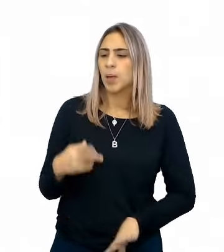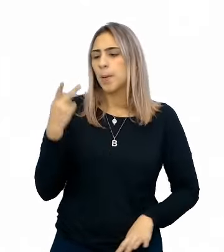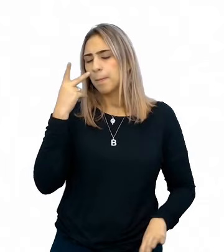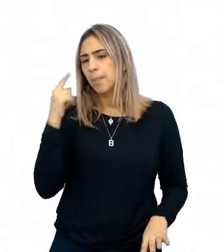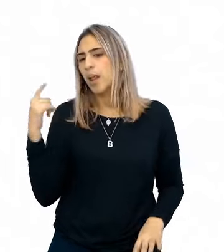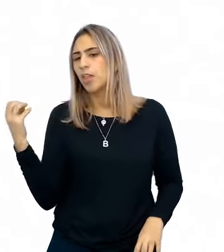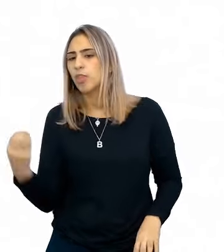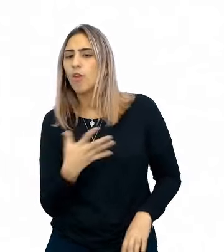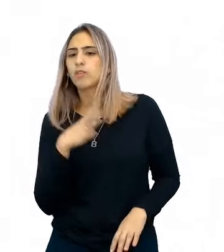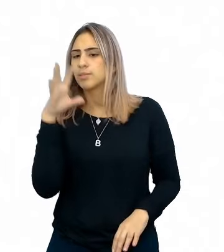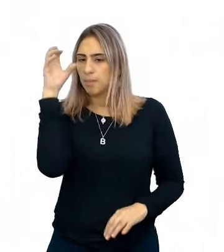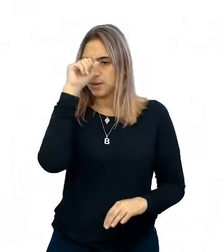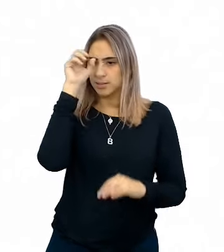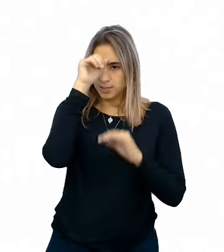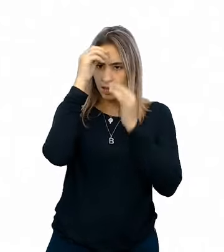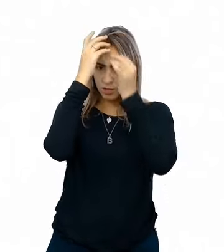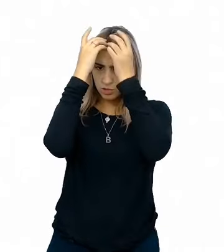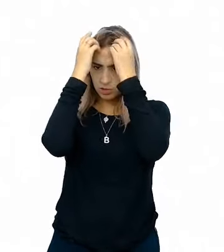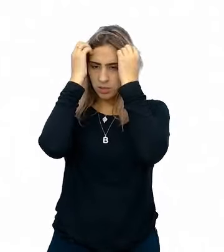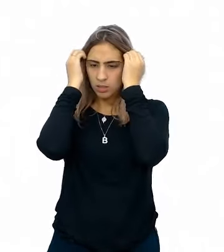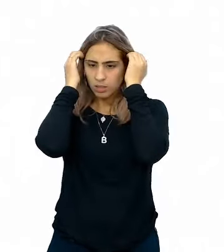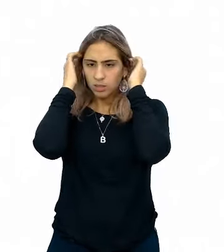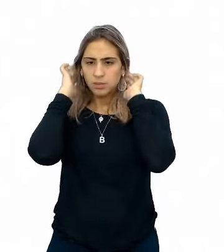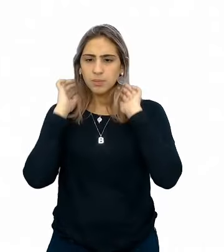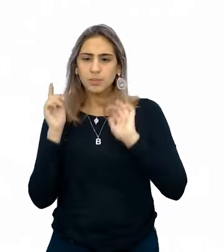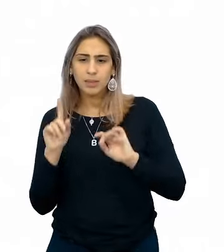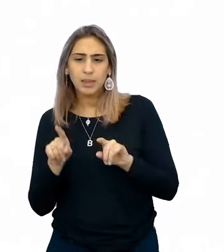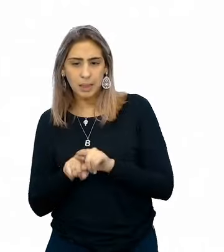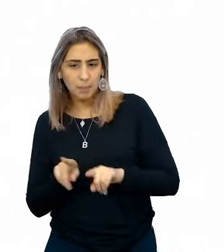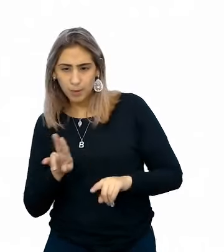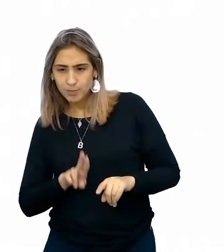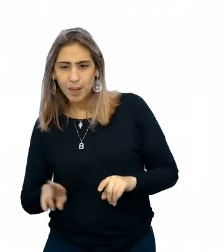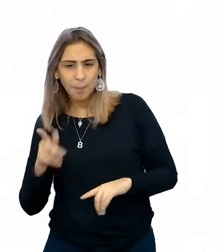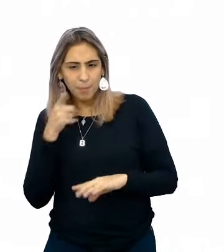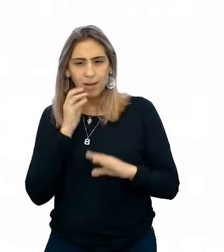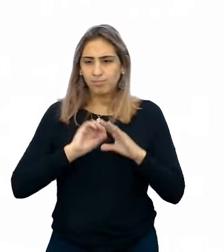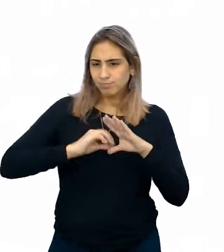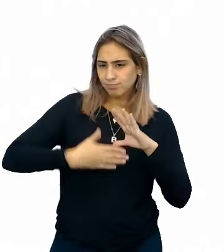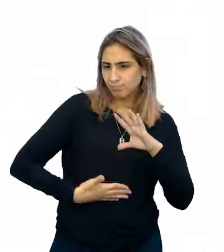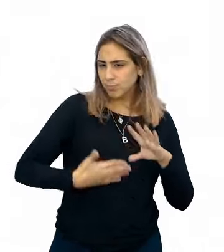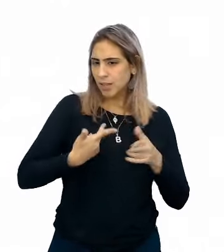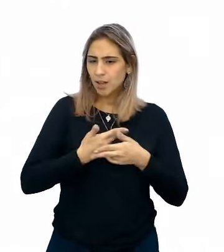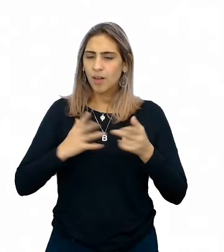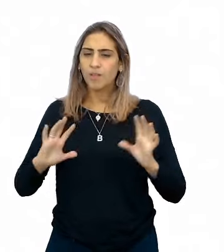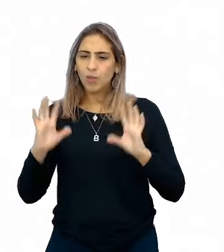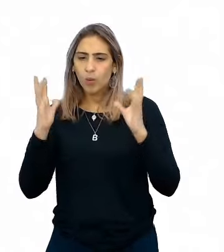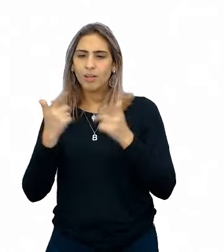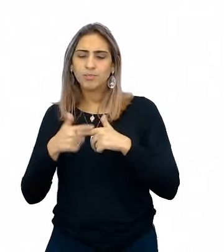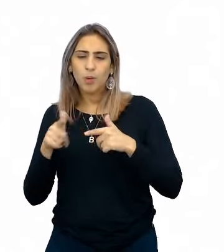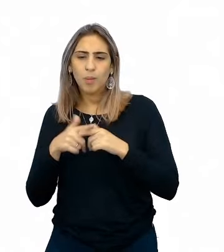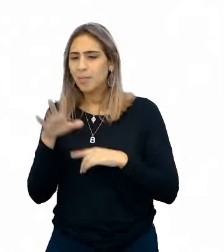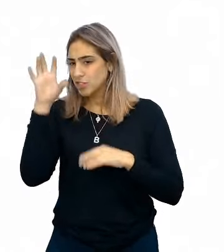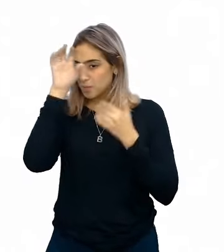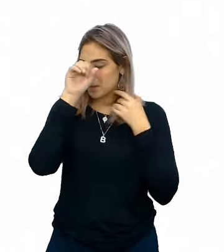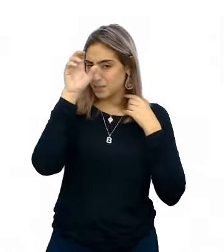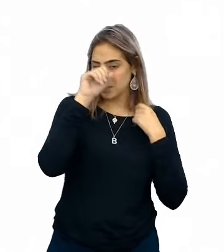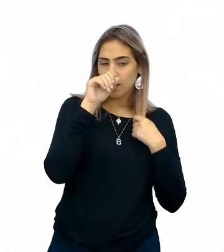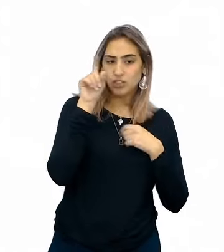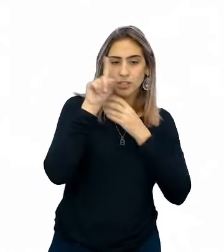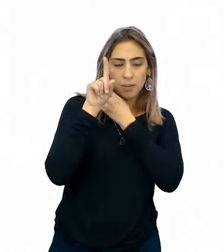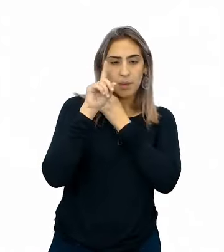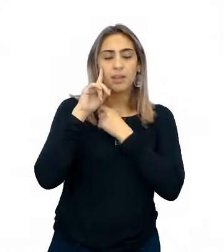as novas aprendizagens. É também utilizada para caracterizar eventuais problemas de aprendizagem